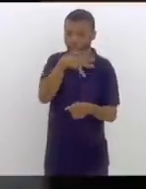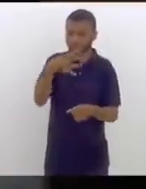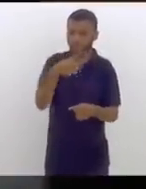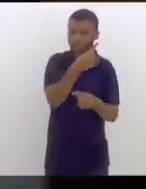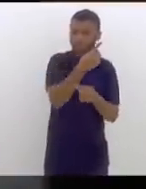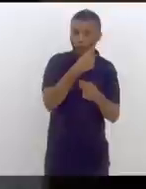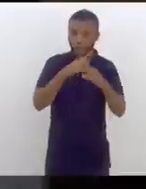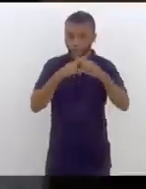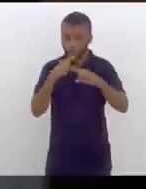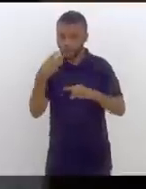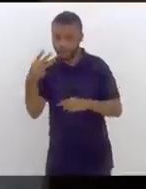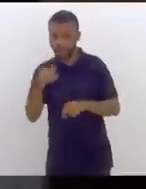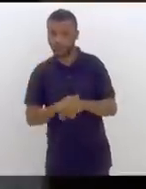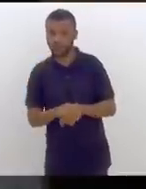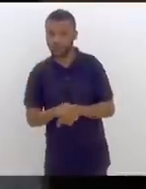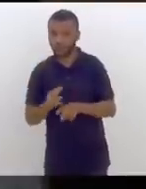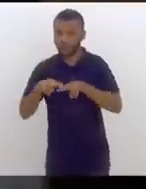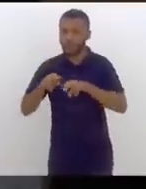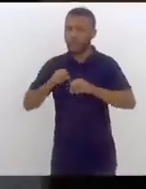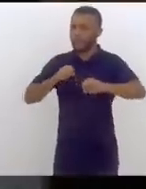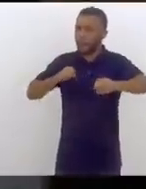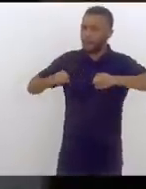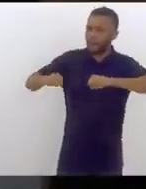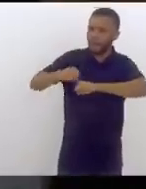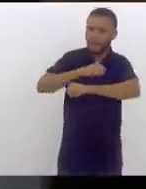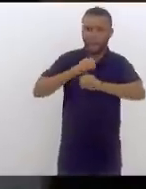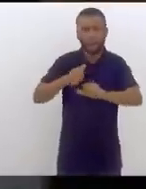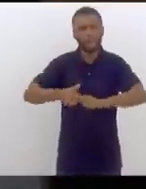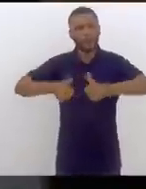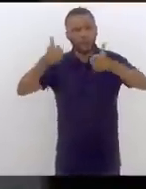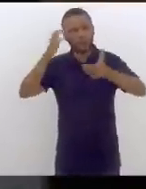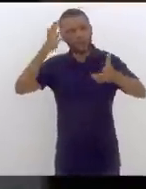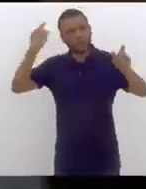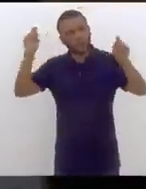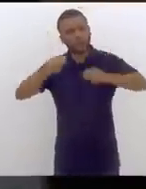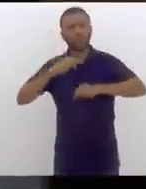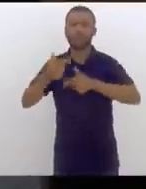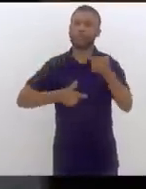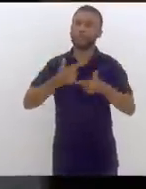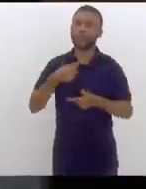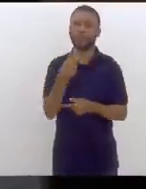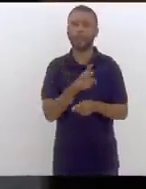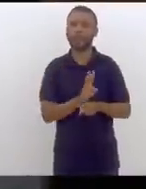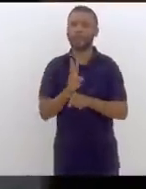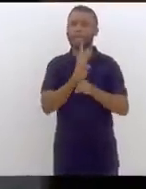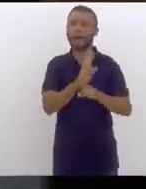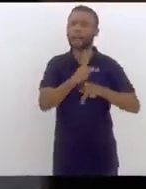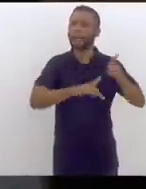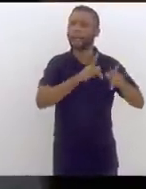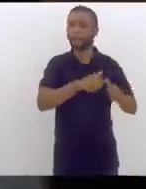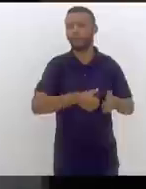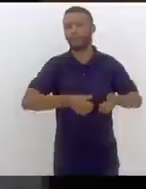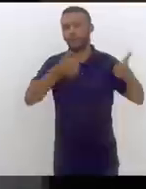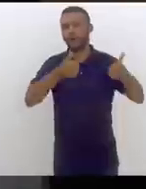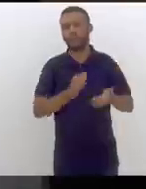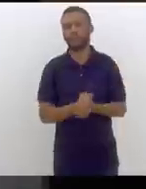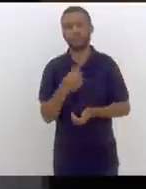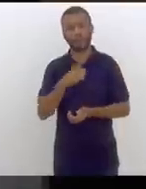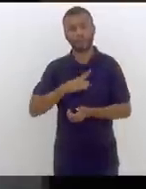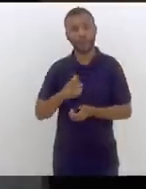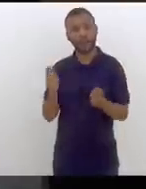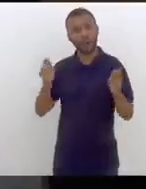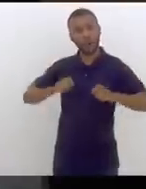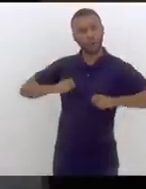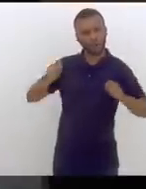por causa de um movimento reivindicatório por melhores condições de trabalho para a gente prestar o melhor serviço da população se a gente tem condições de